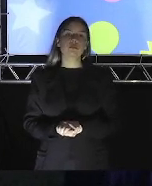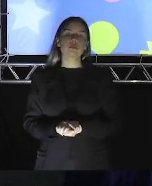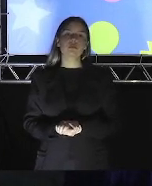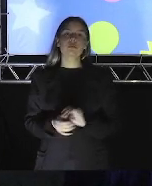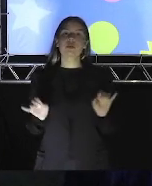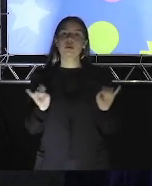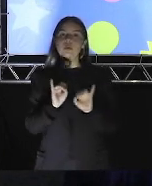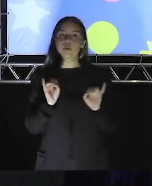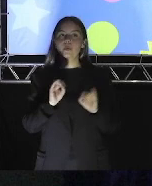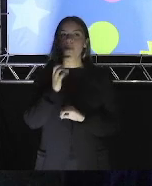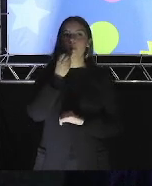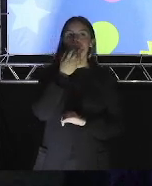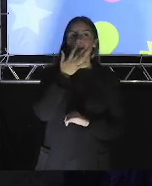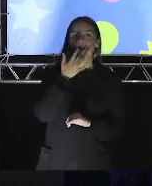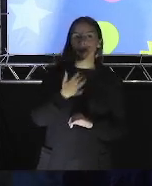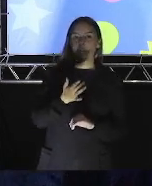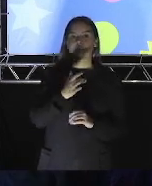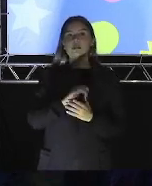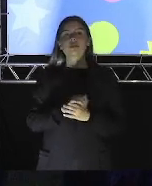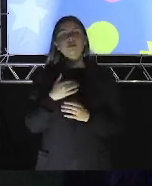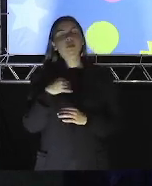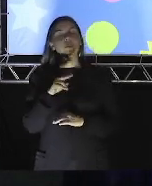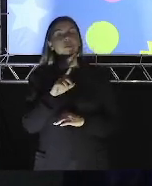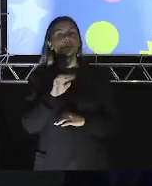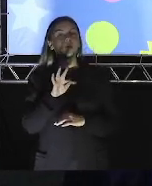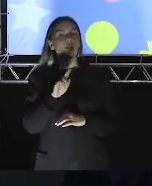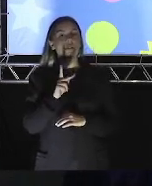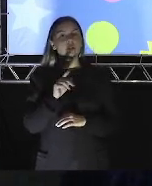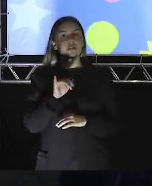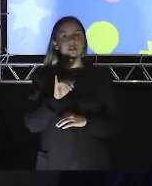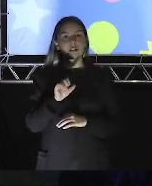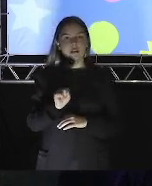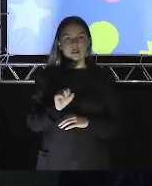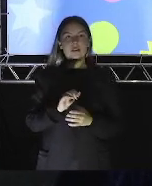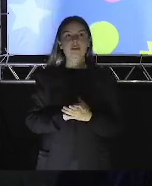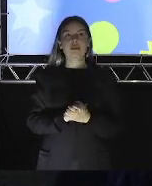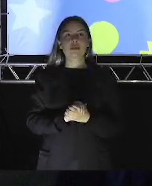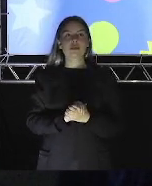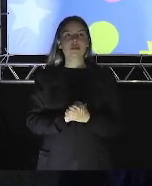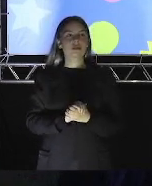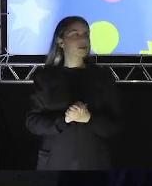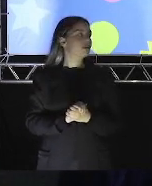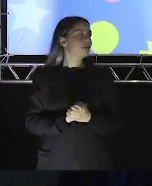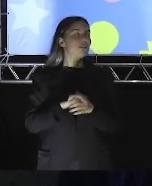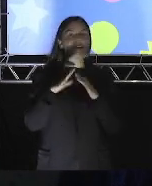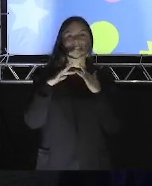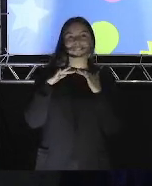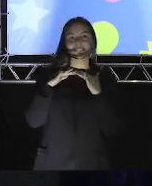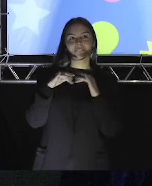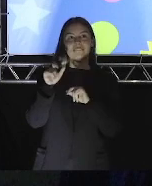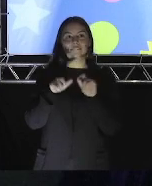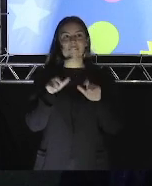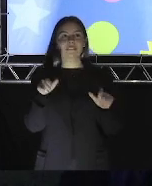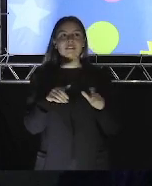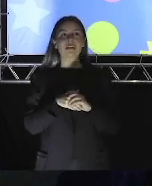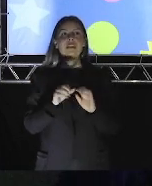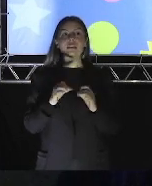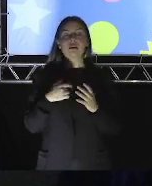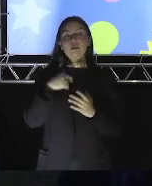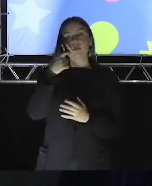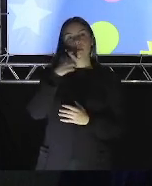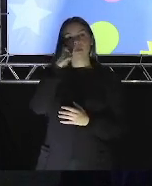Oi, boa tarde. Meu nome é Thaís Rigolon. Aê, você veio. Sou uma